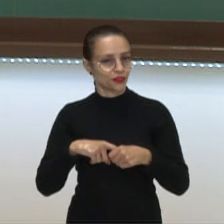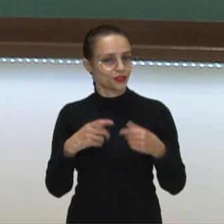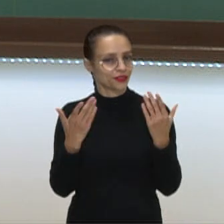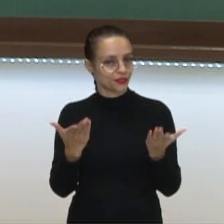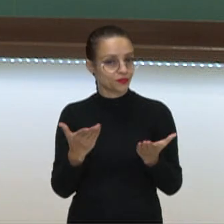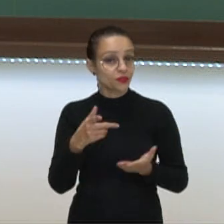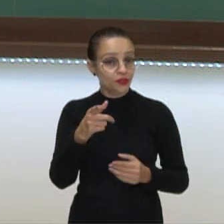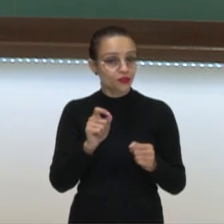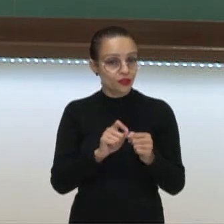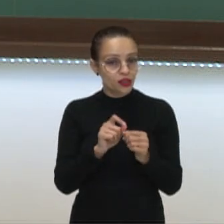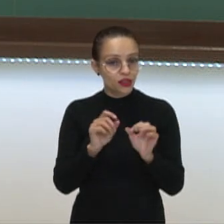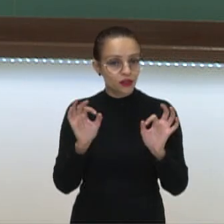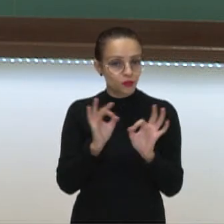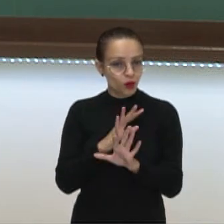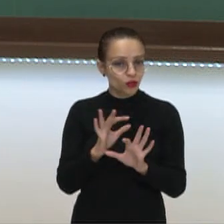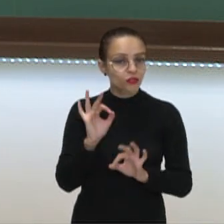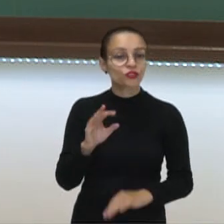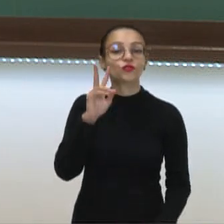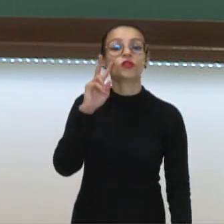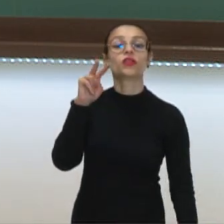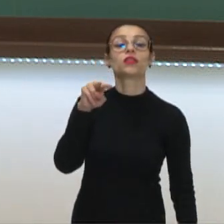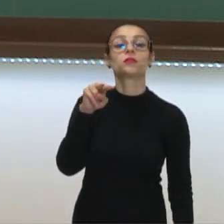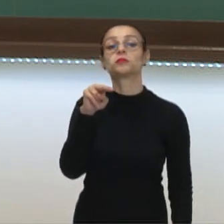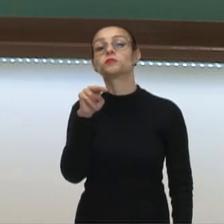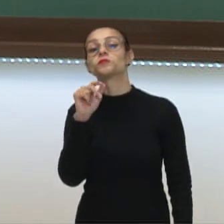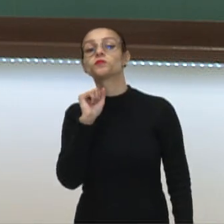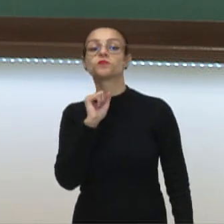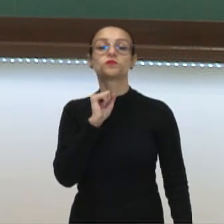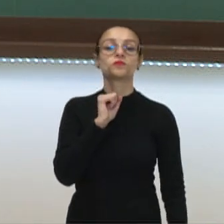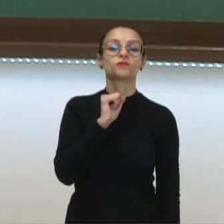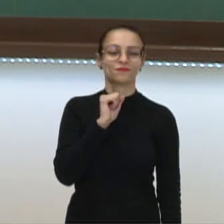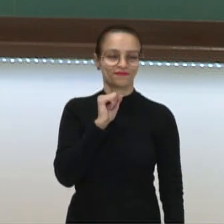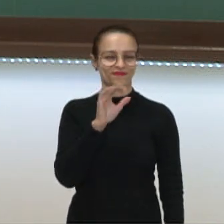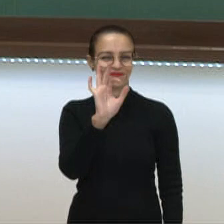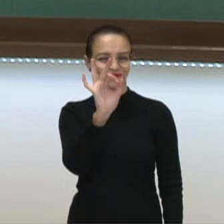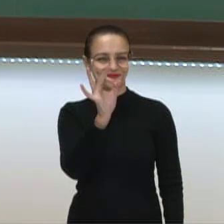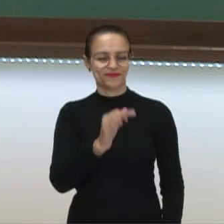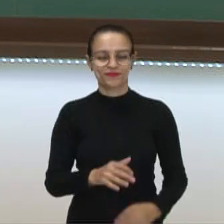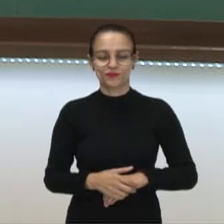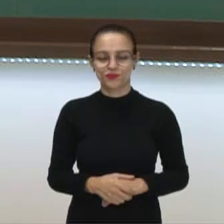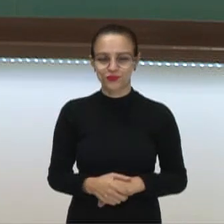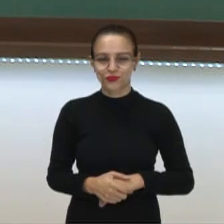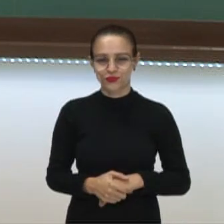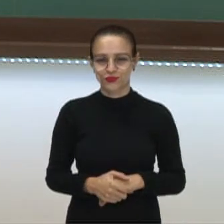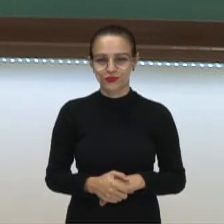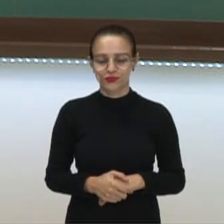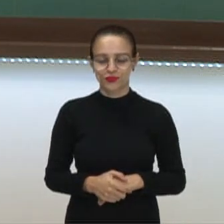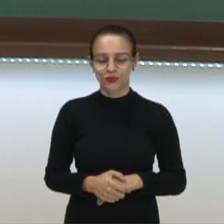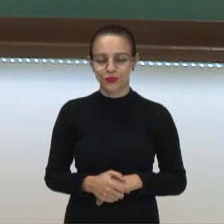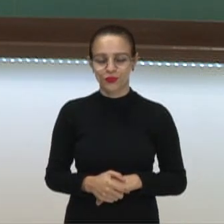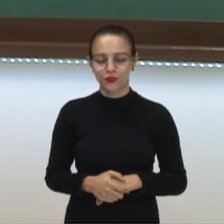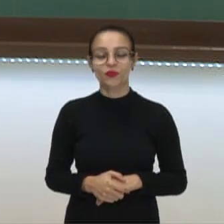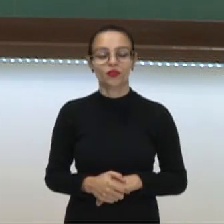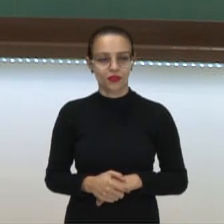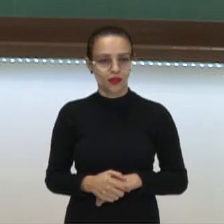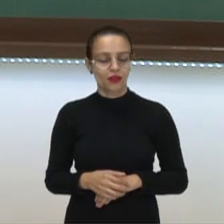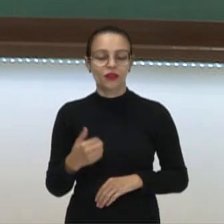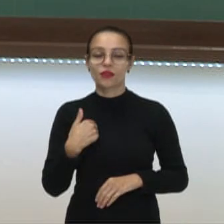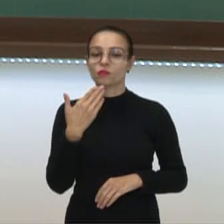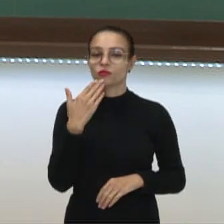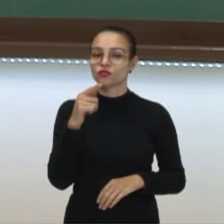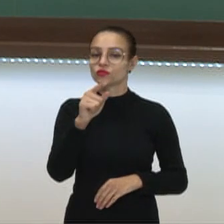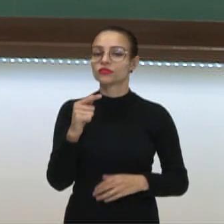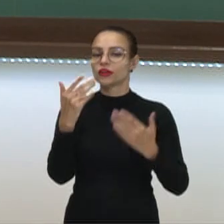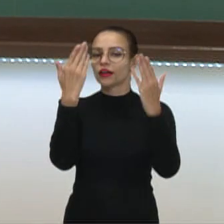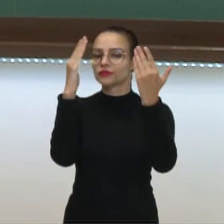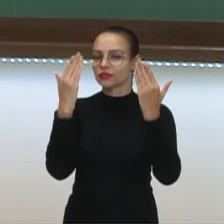Voltei. Fez aí? Tá tudo certinho? Deixa eu dar uma olhada. Tá certo. Eu te pedi para analisar os poemas.